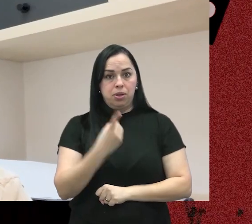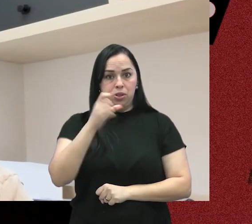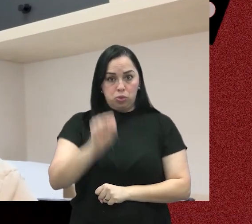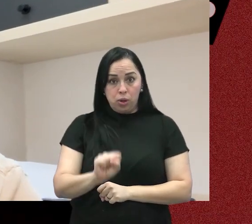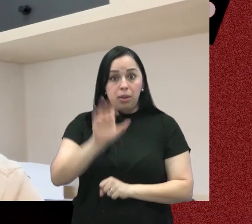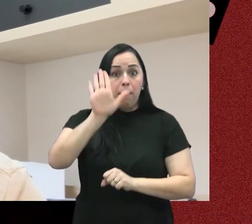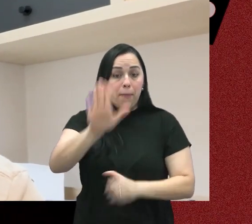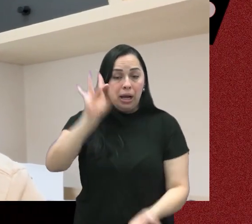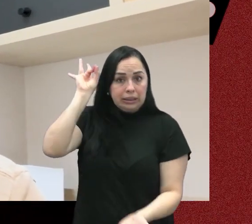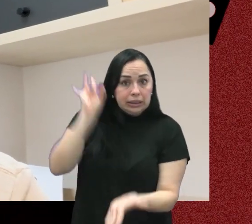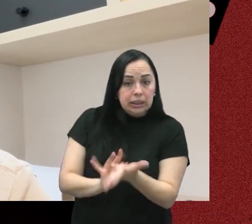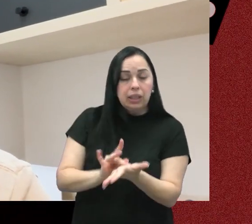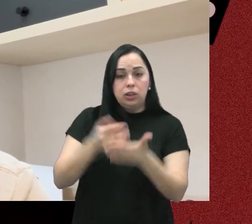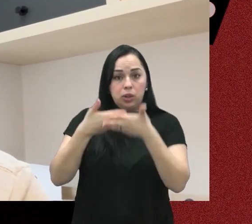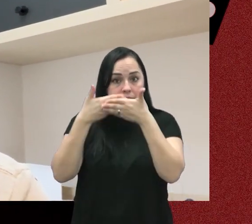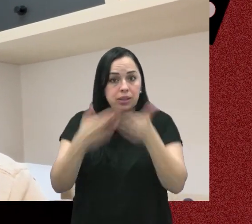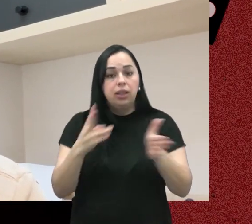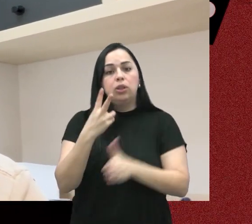gente lançou ele.